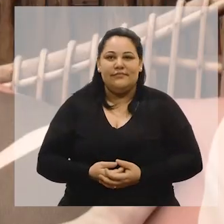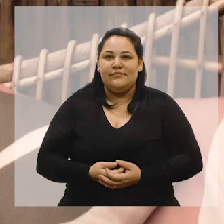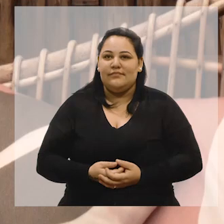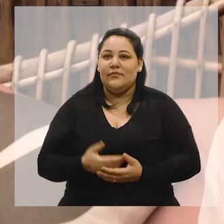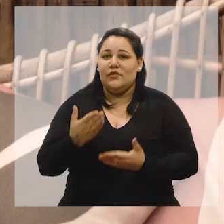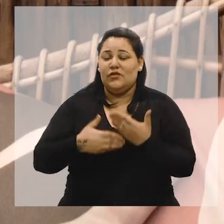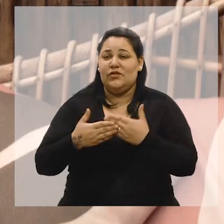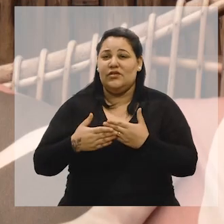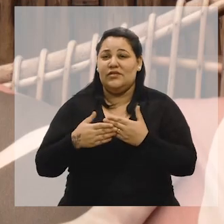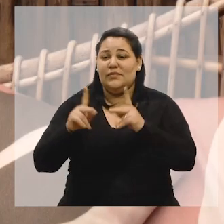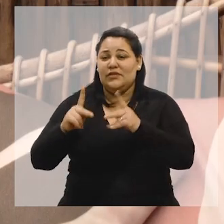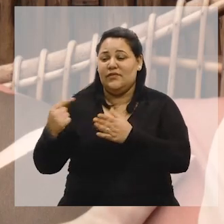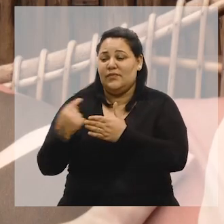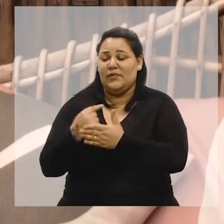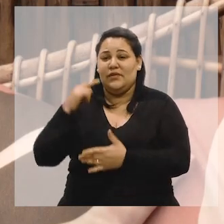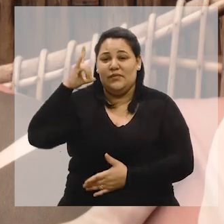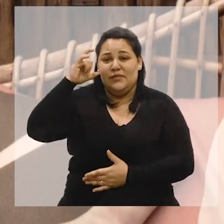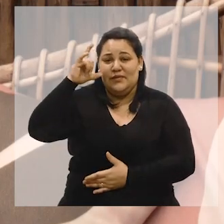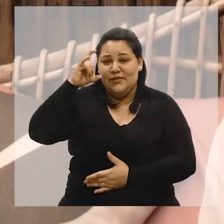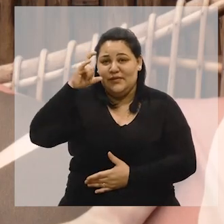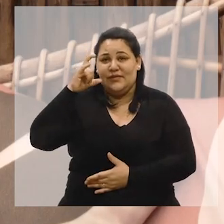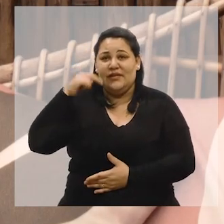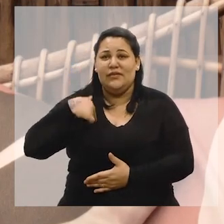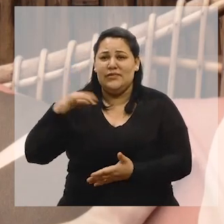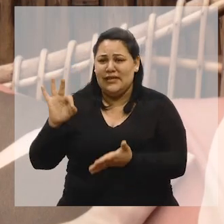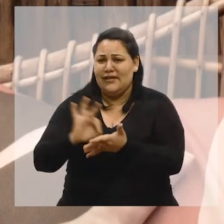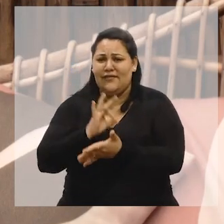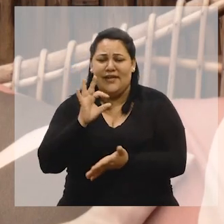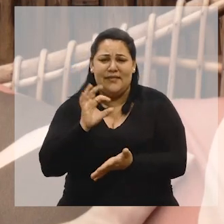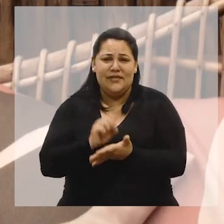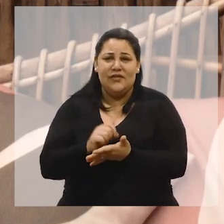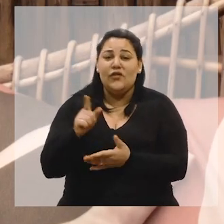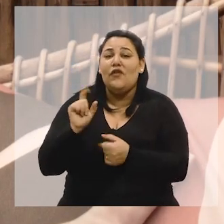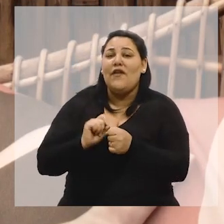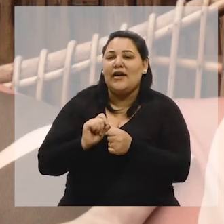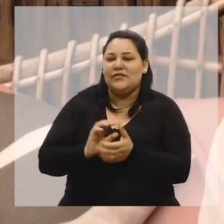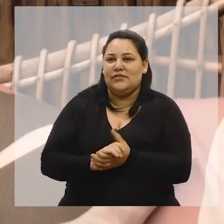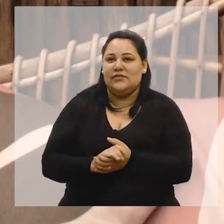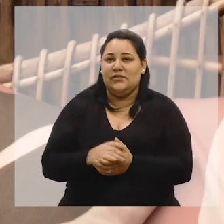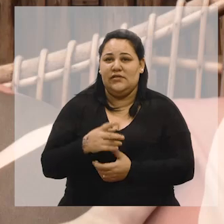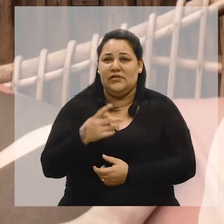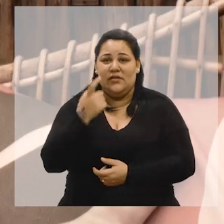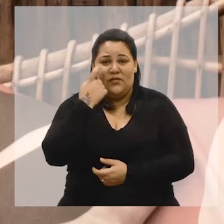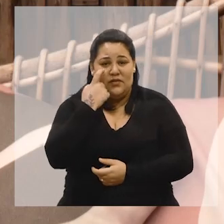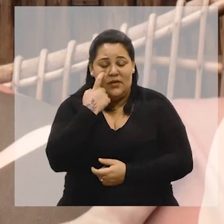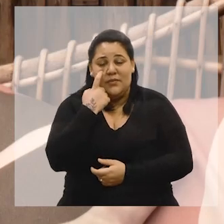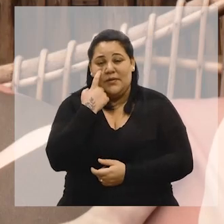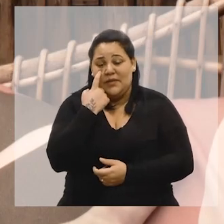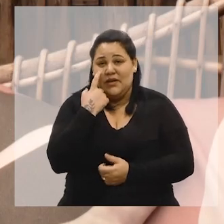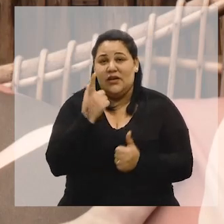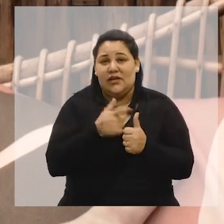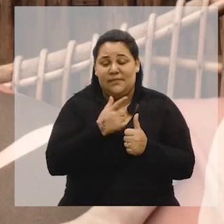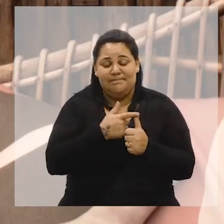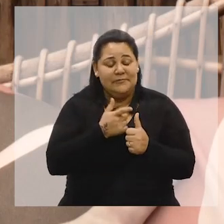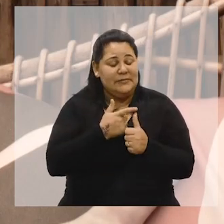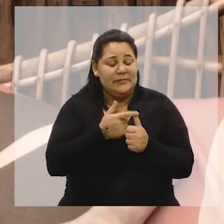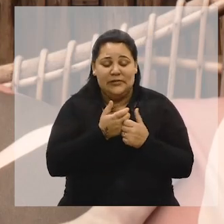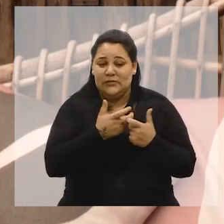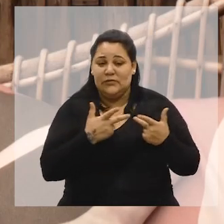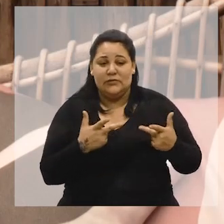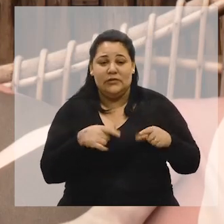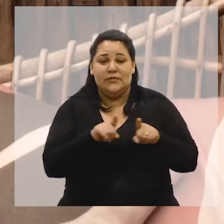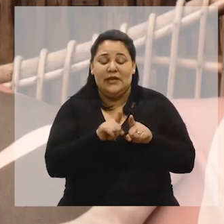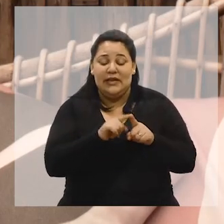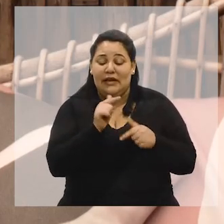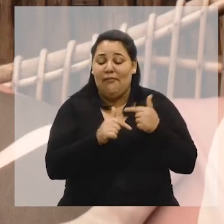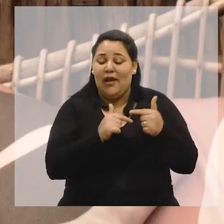todo mundo que tá vindo no meu Instagram me perguntar, eu tô louca, eu tô me inscrevendo, tô louca pra me inscrever, o que eu faço? Eu disse, olha, primeira coisa, trabalha a cabeça. Primeira